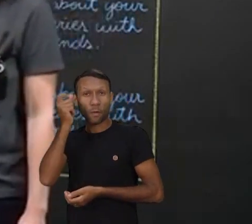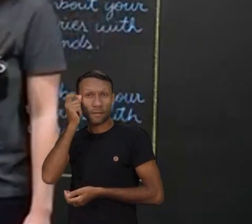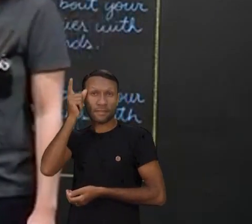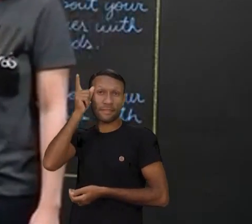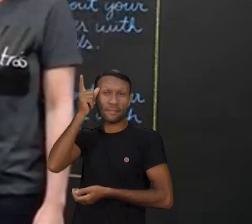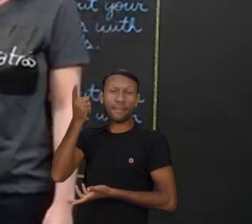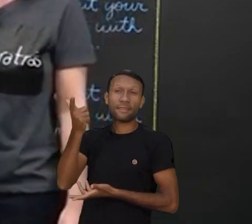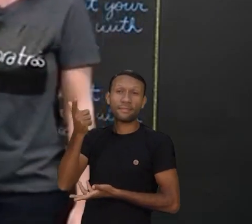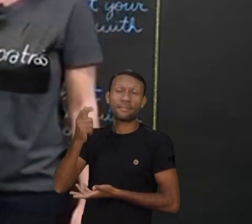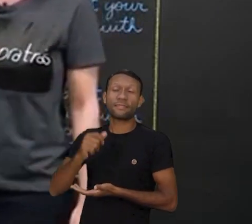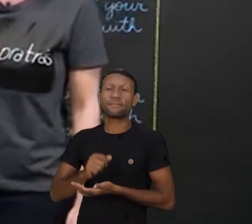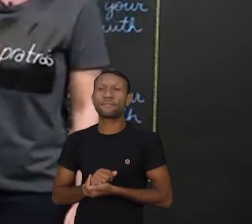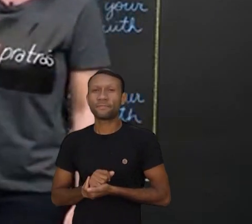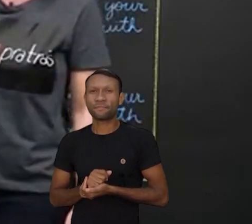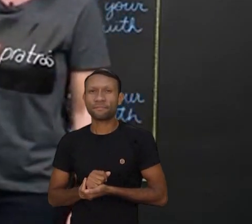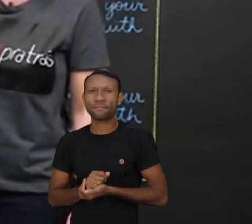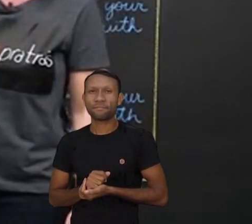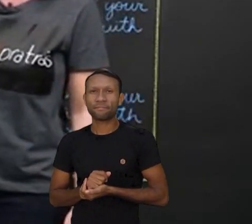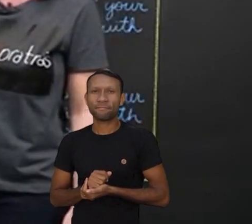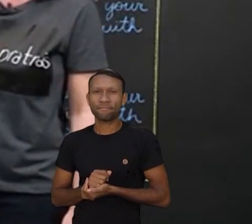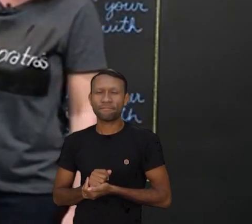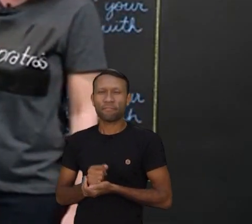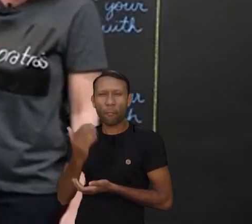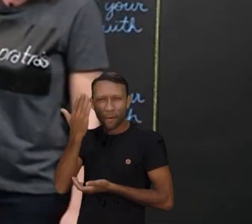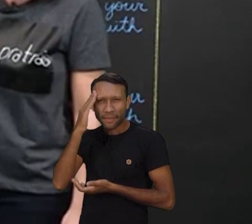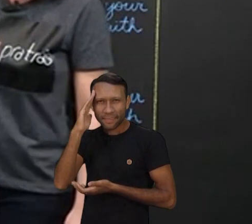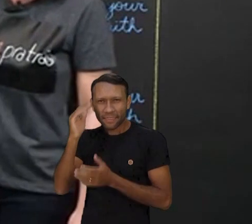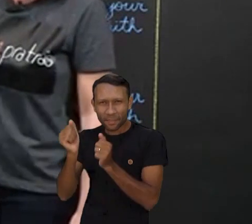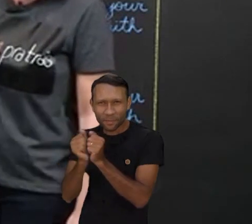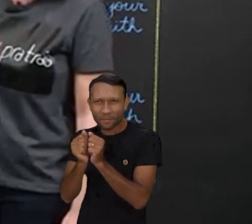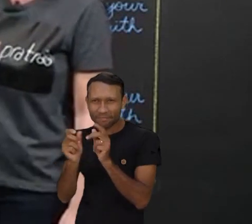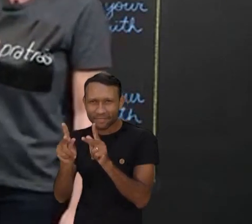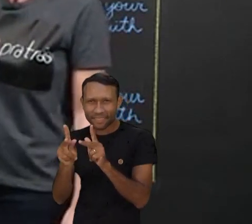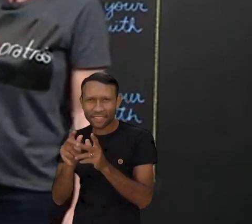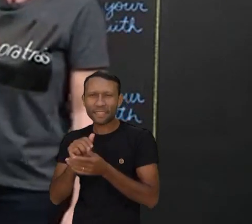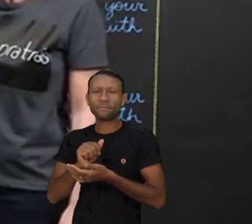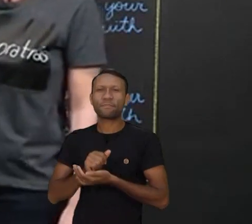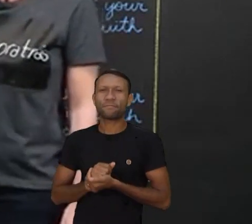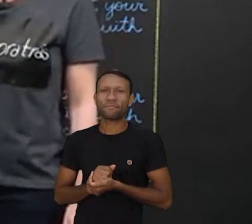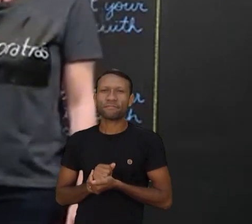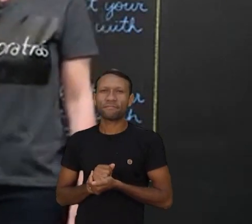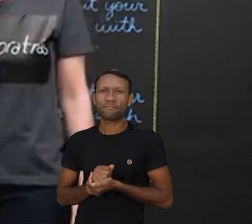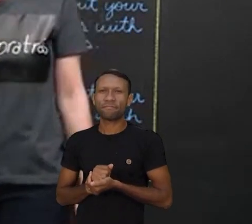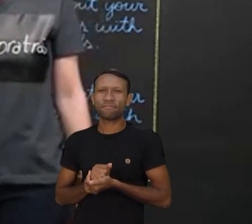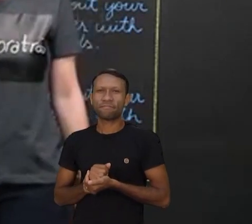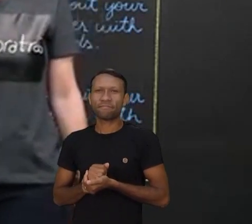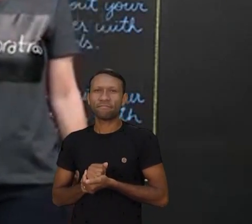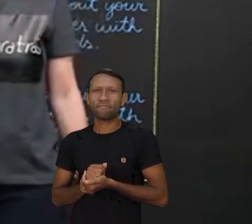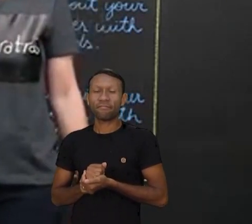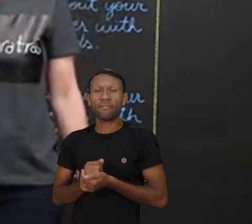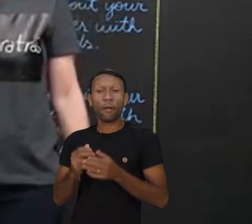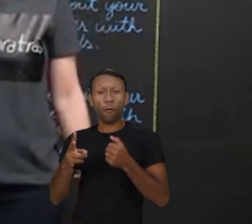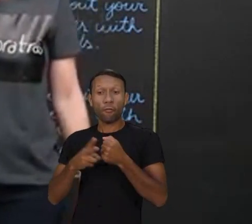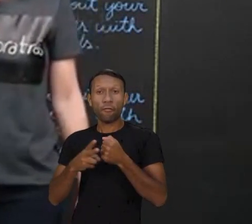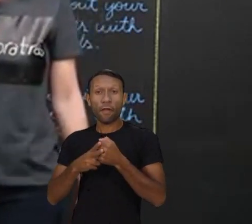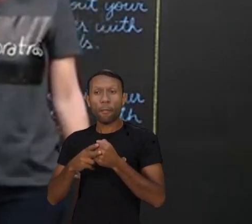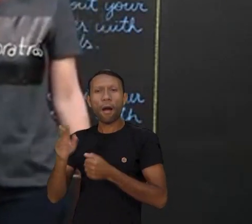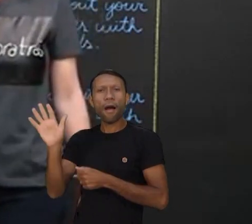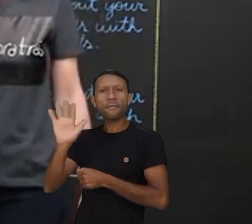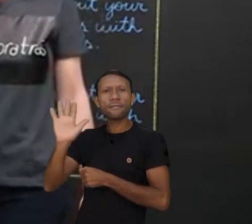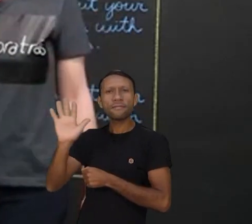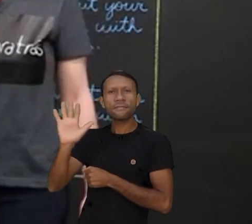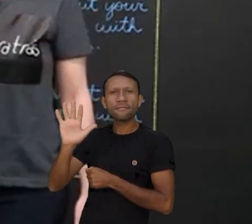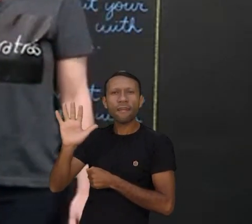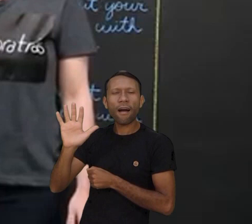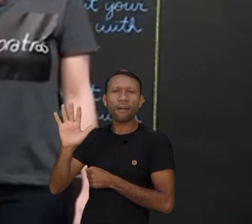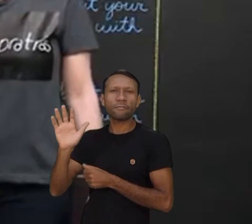relativa ao primeiro, a outra ao segundo. Vamos compreender juntos? When you wave, wave é o verbo acenar. Então é dar